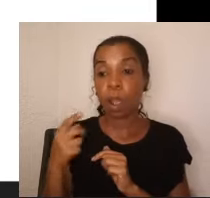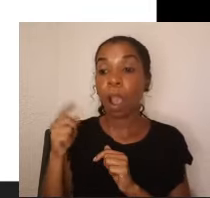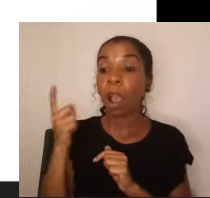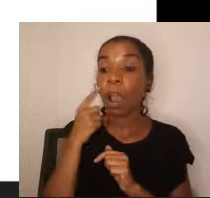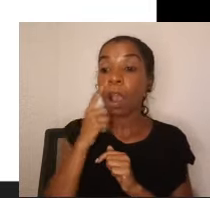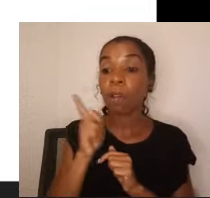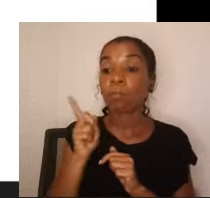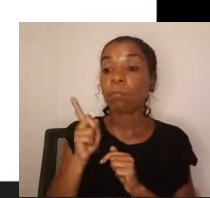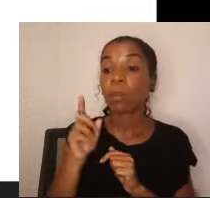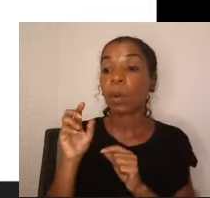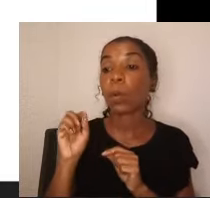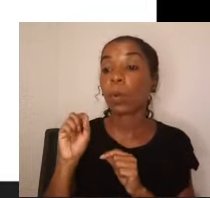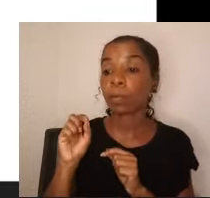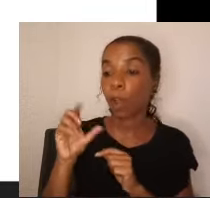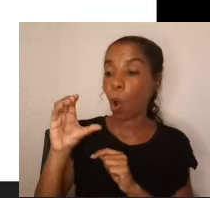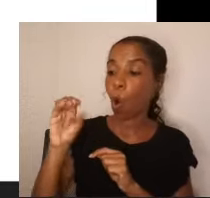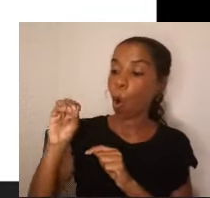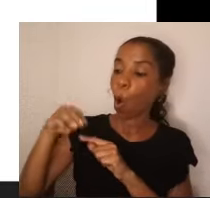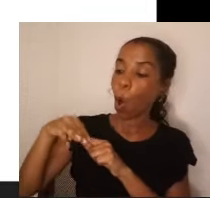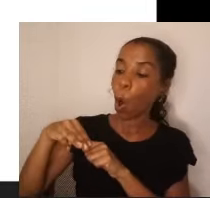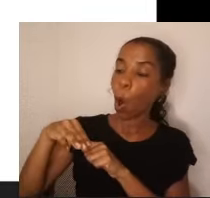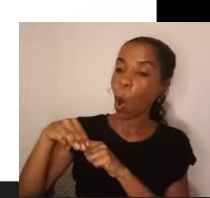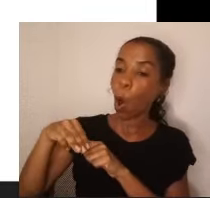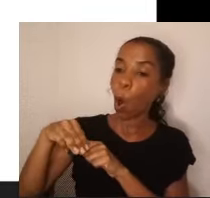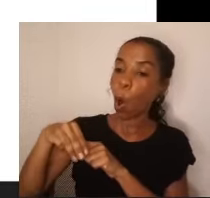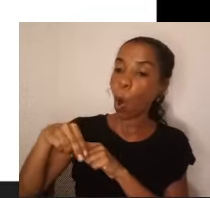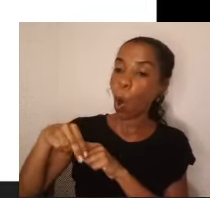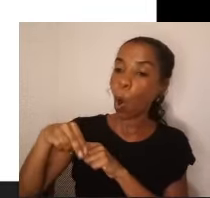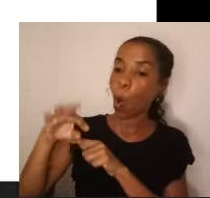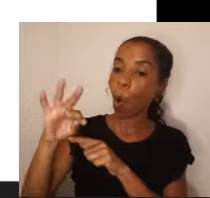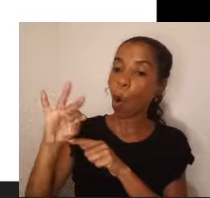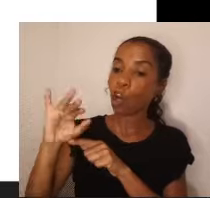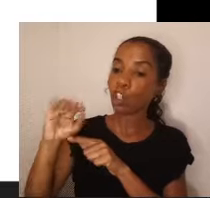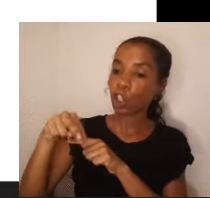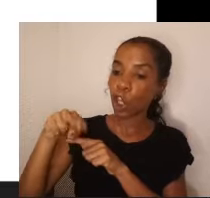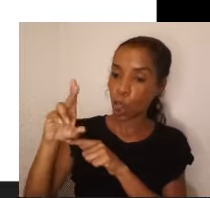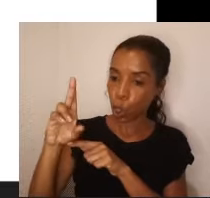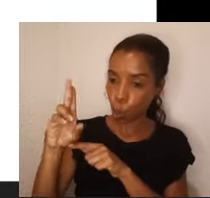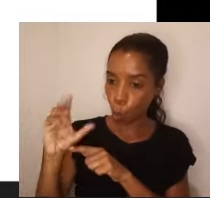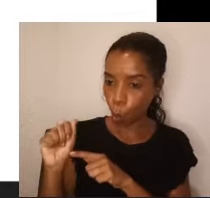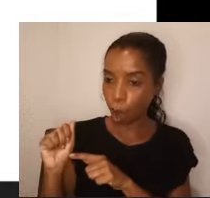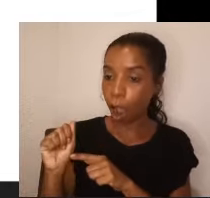contínua, né? Porque ela é uma função polinomial.